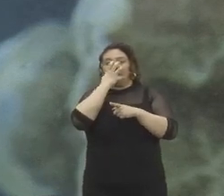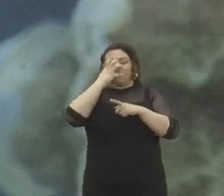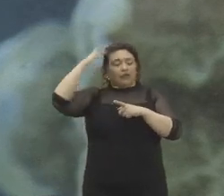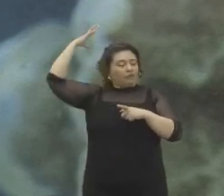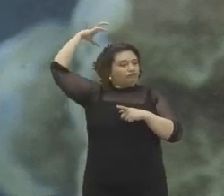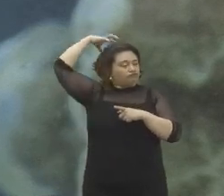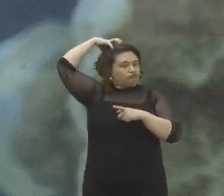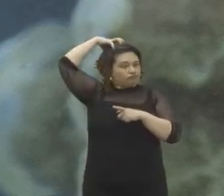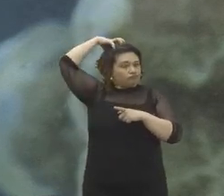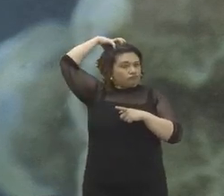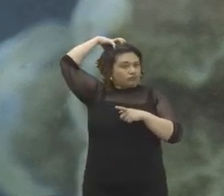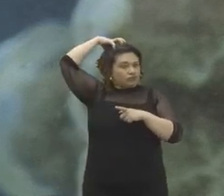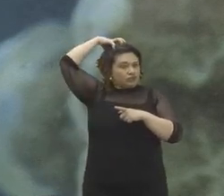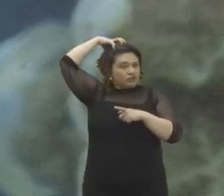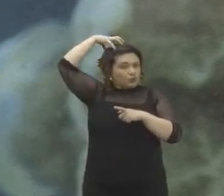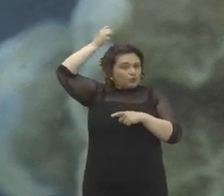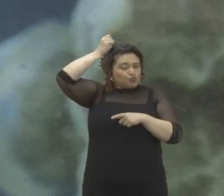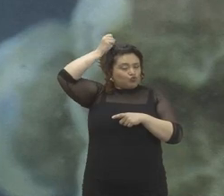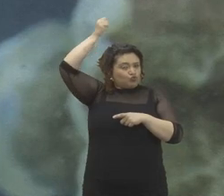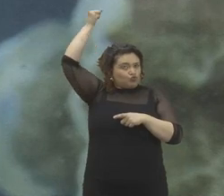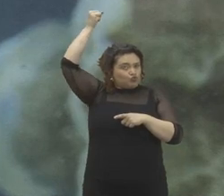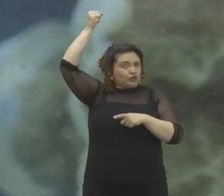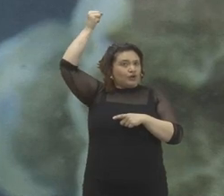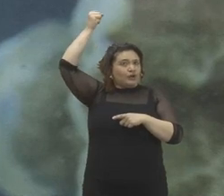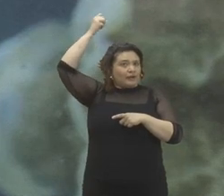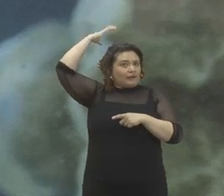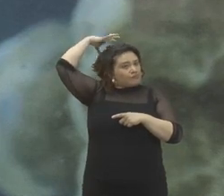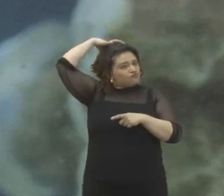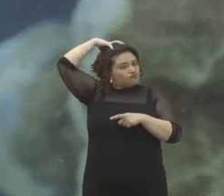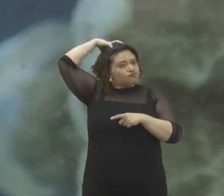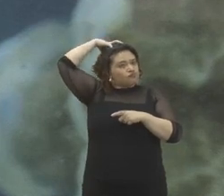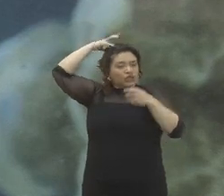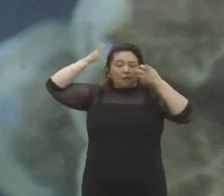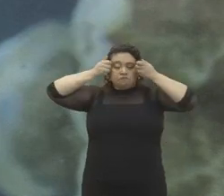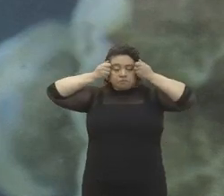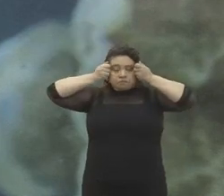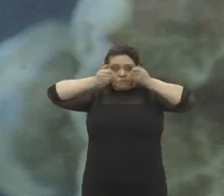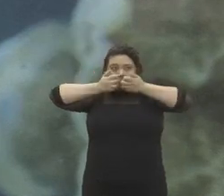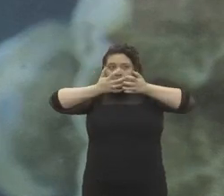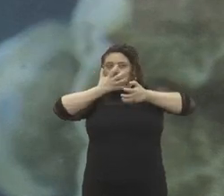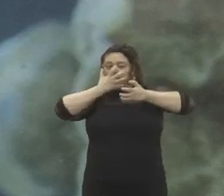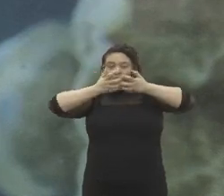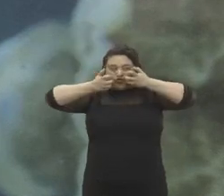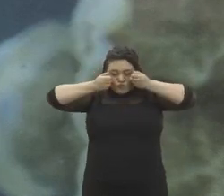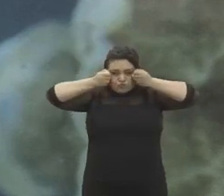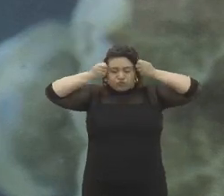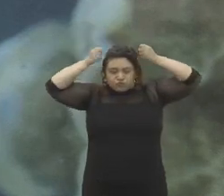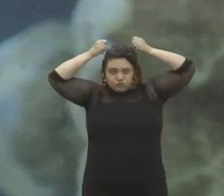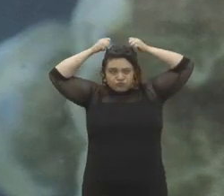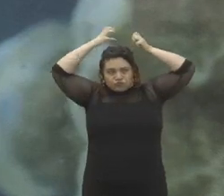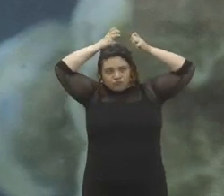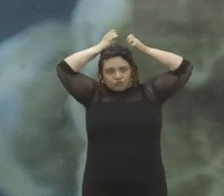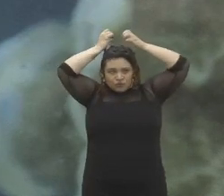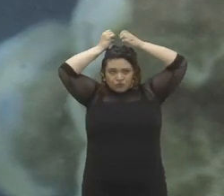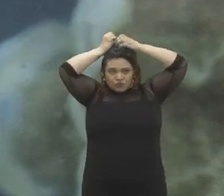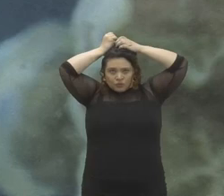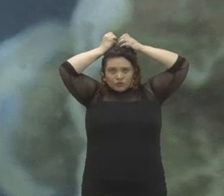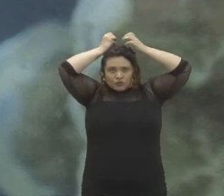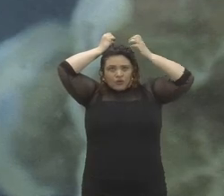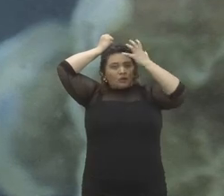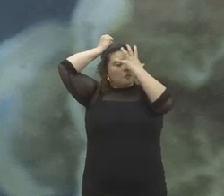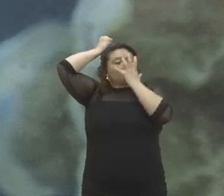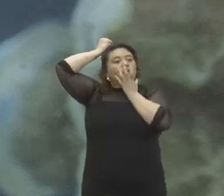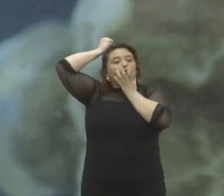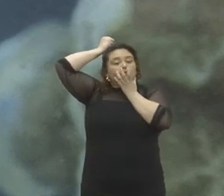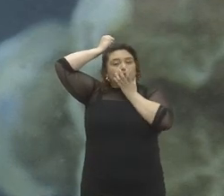aranha de borracha atrás assim da cabeça da gente que prende a máscara né E você para poder segurar uma máscara que cobre o seu rosto